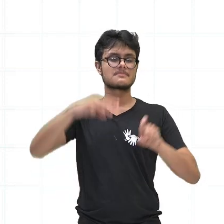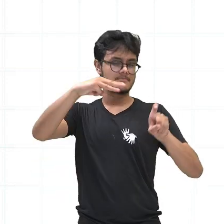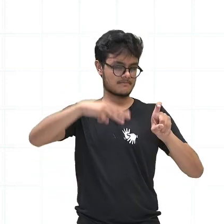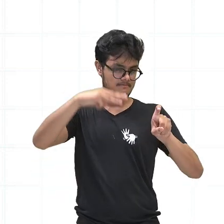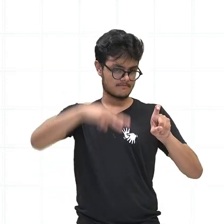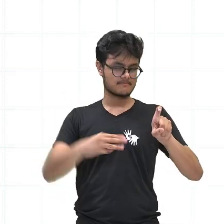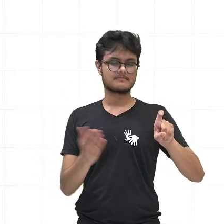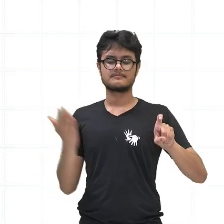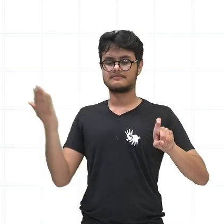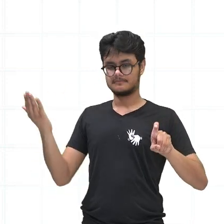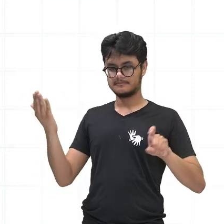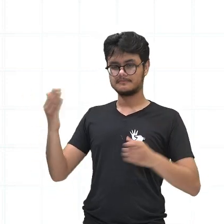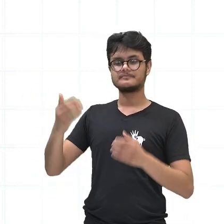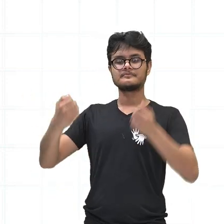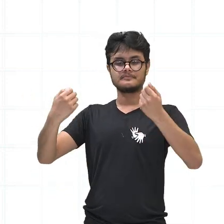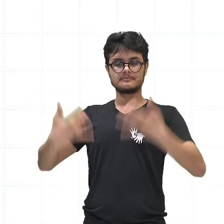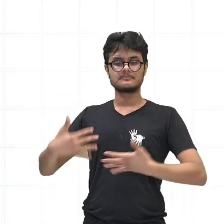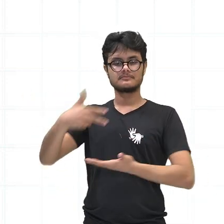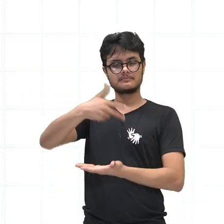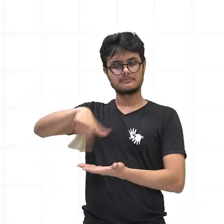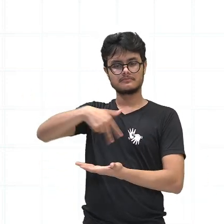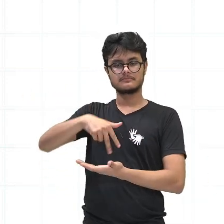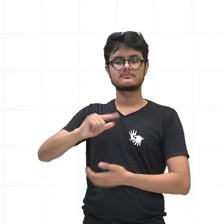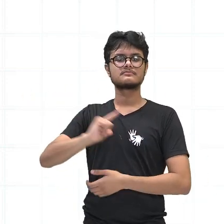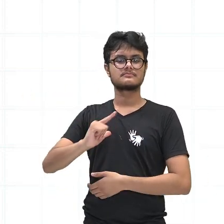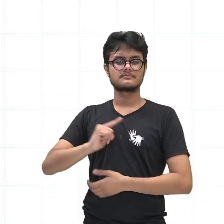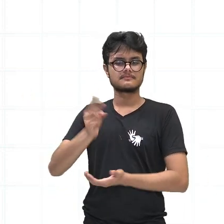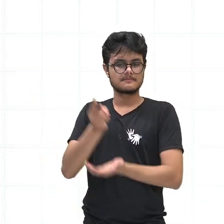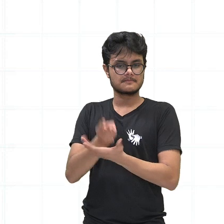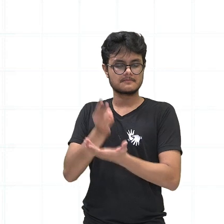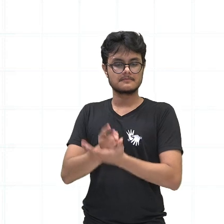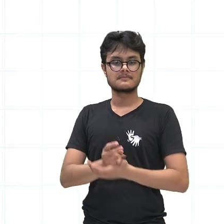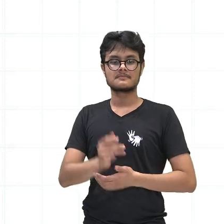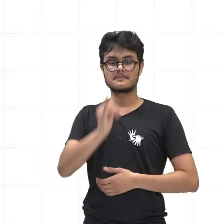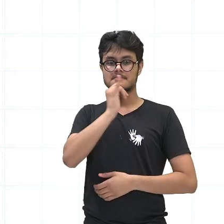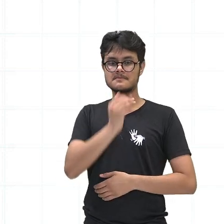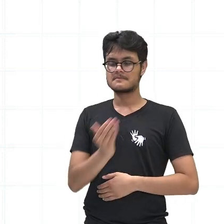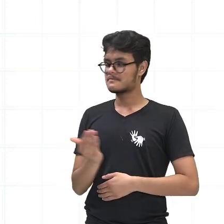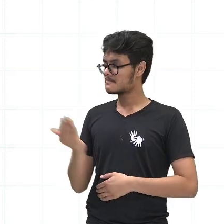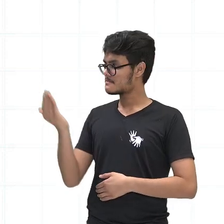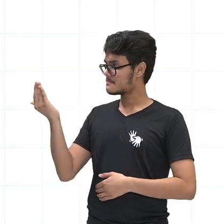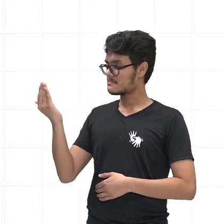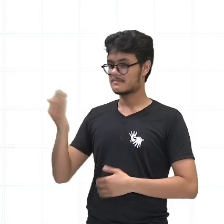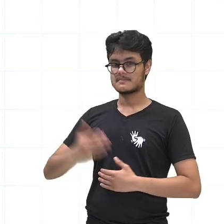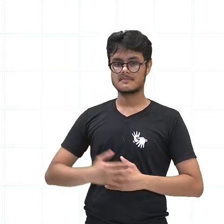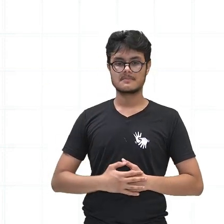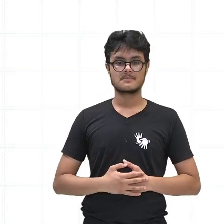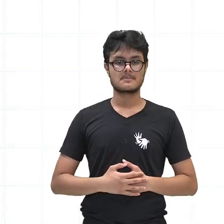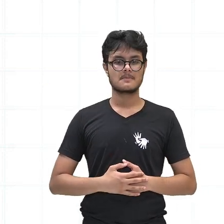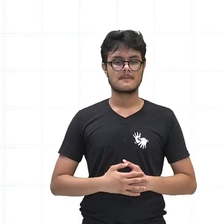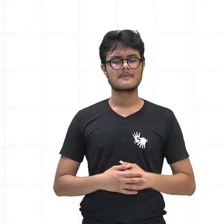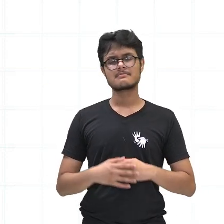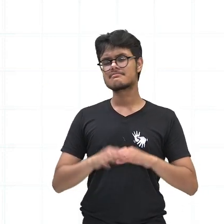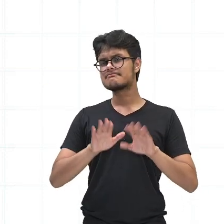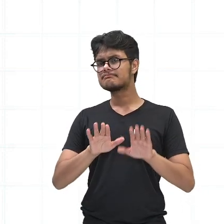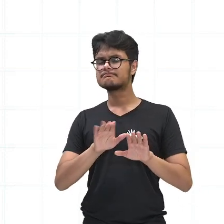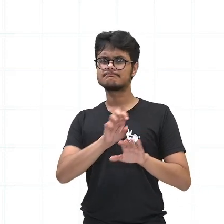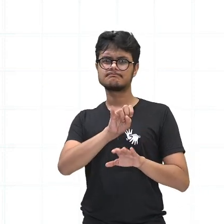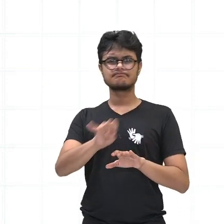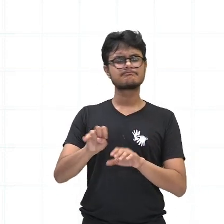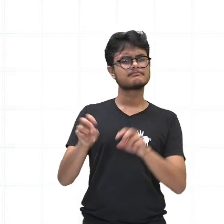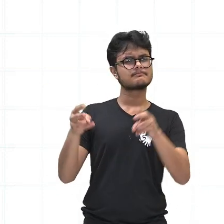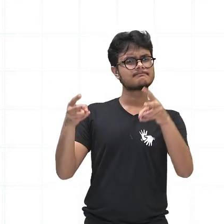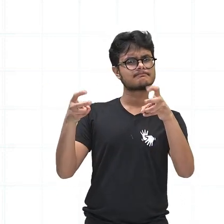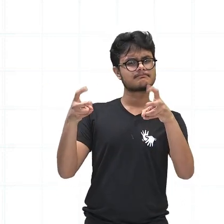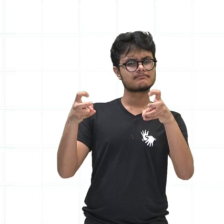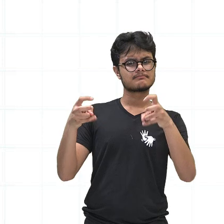mitológica, né, na Índia está muito presente. Aqui, vamos ver a imagem. Se vocês perceberem, a questão